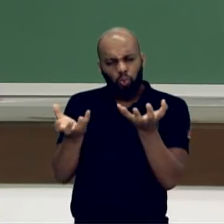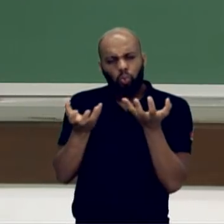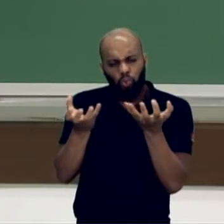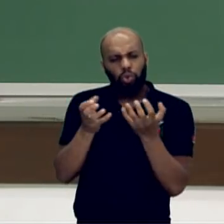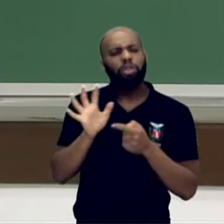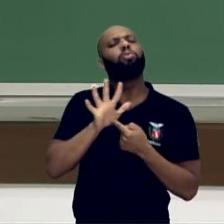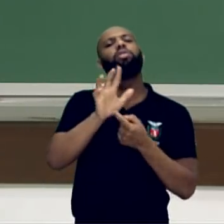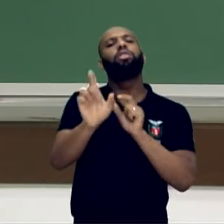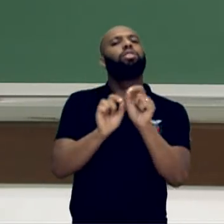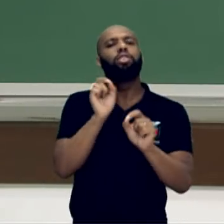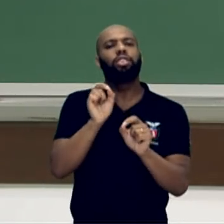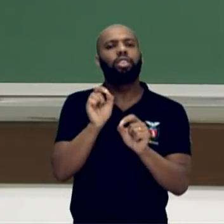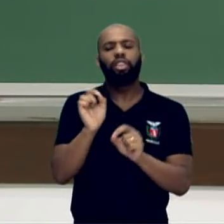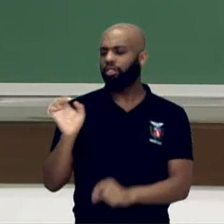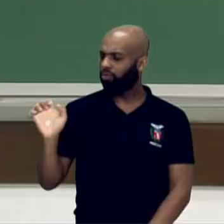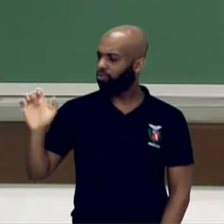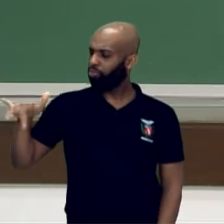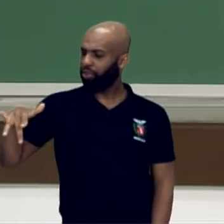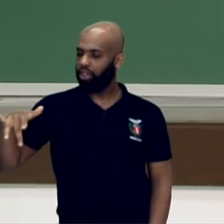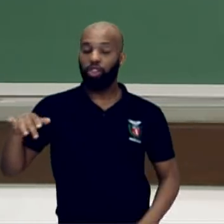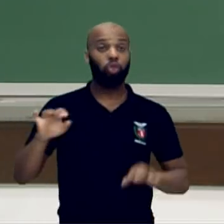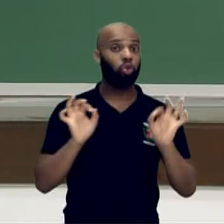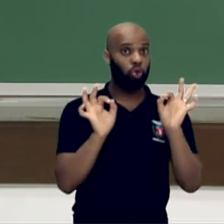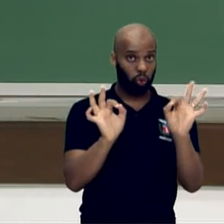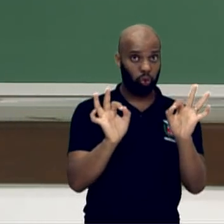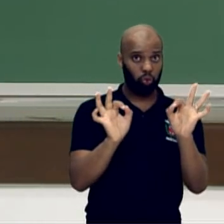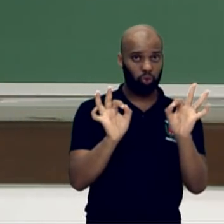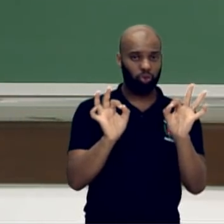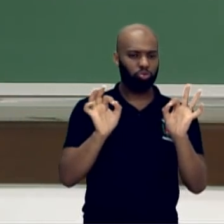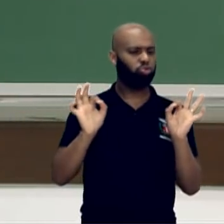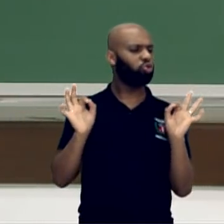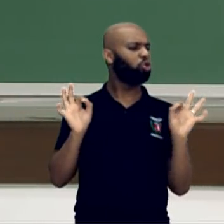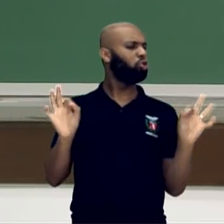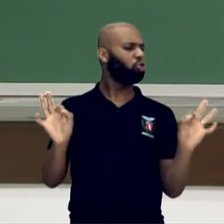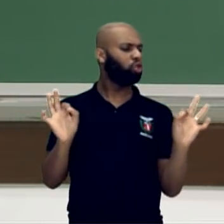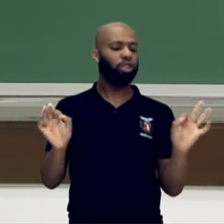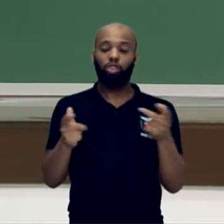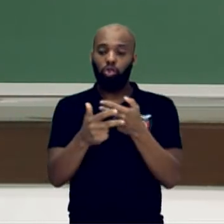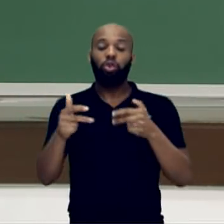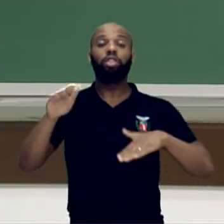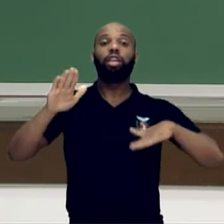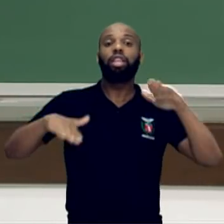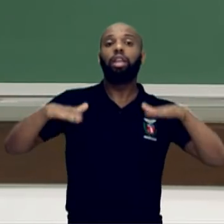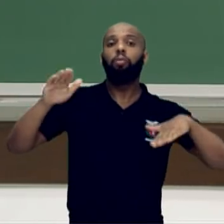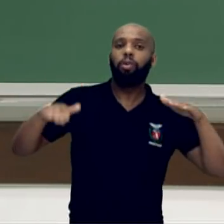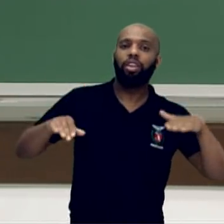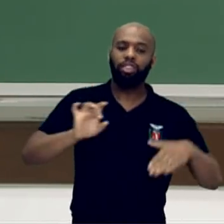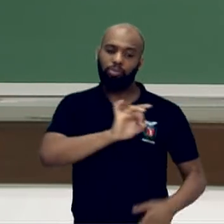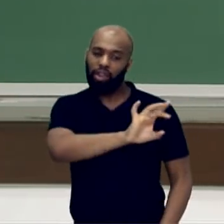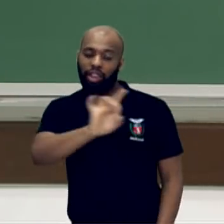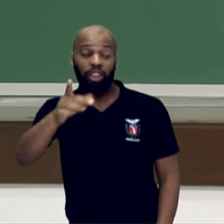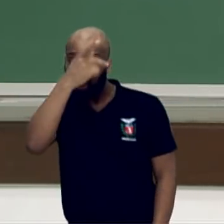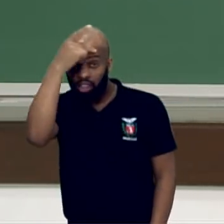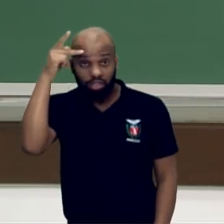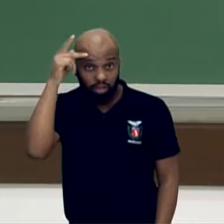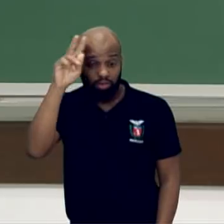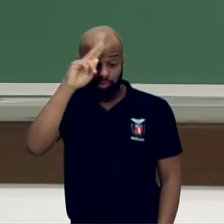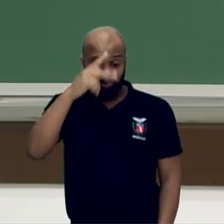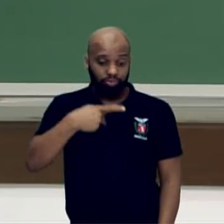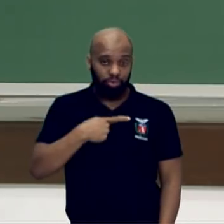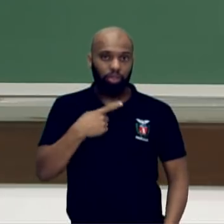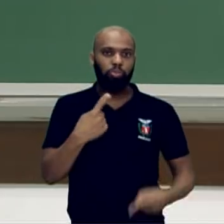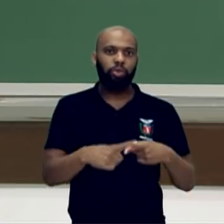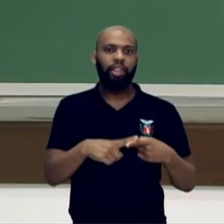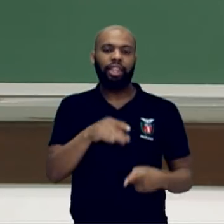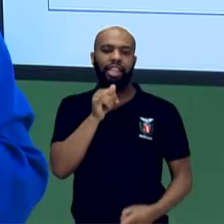Possivelmente que lixo e luxo são coisas que variam de pessoa para pessoa. Muitas vezes